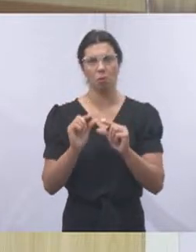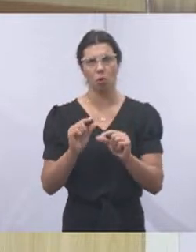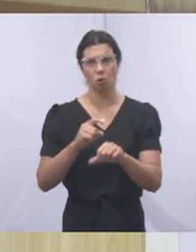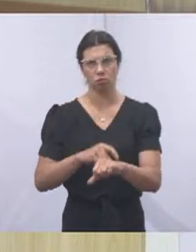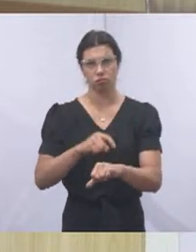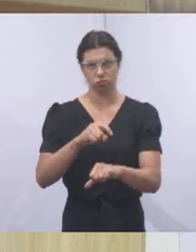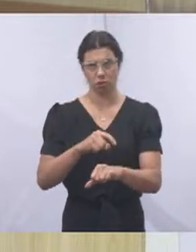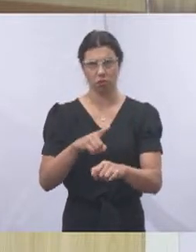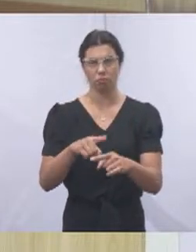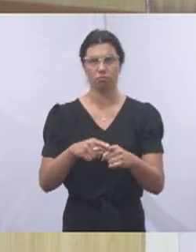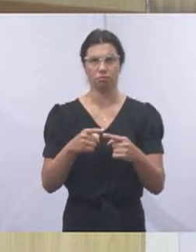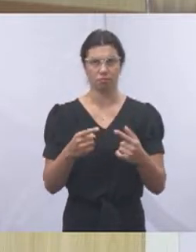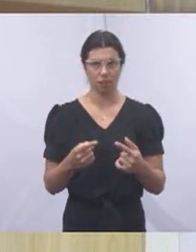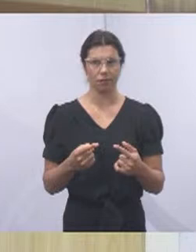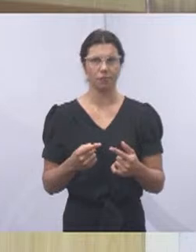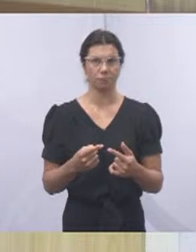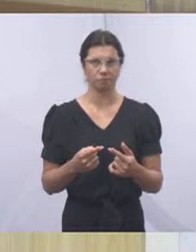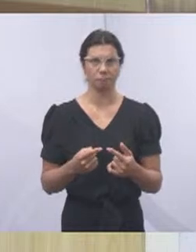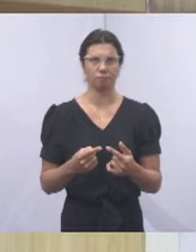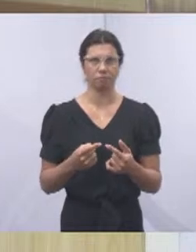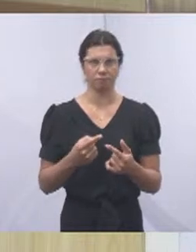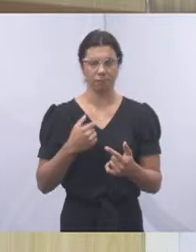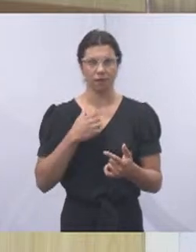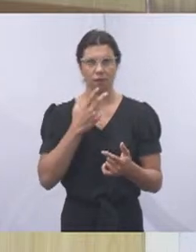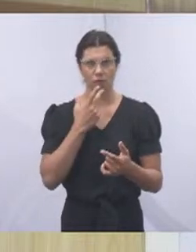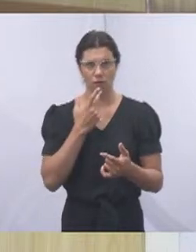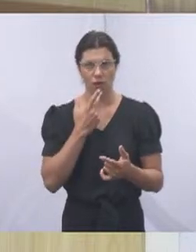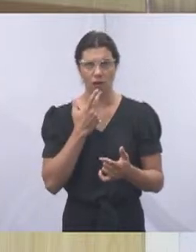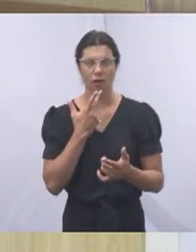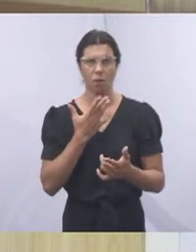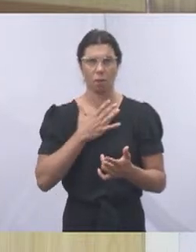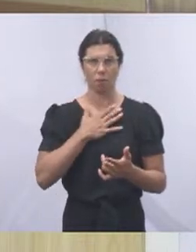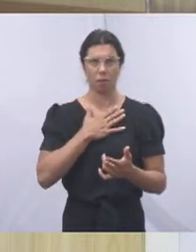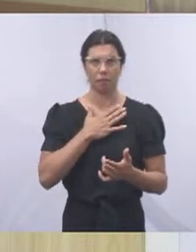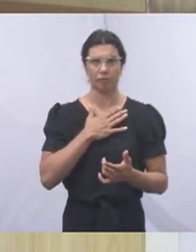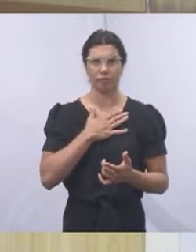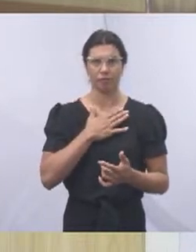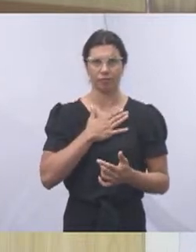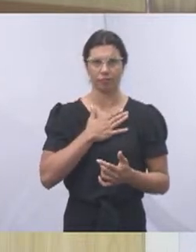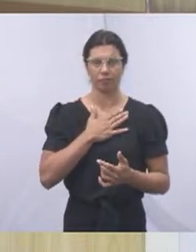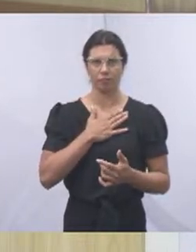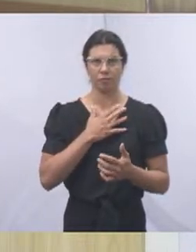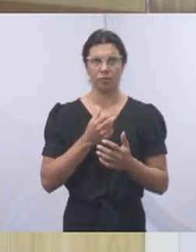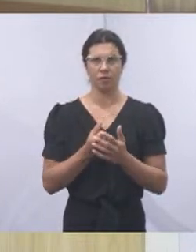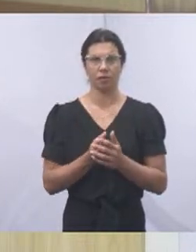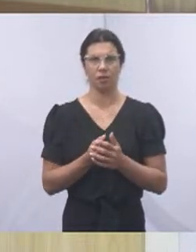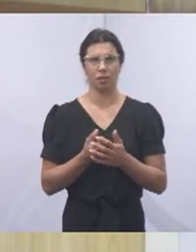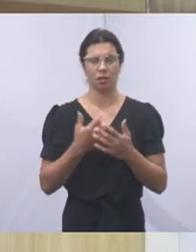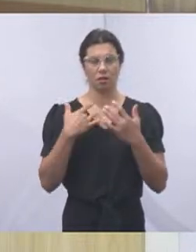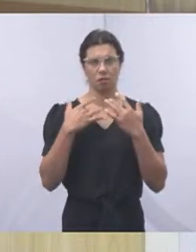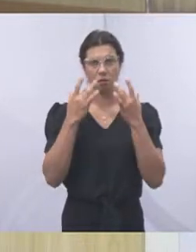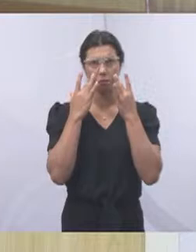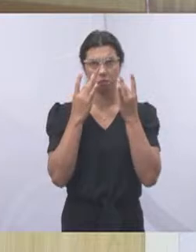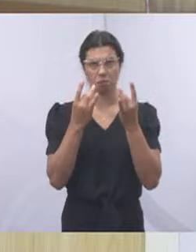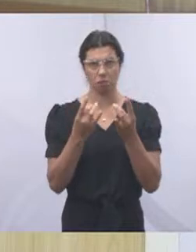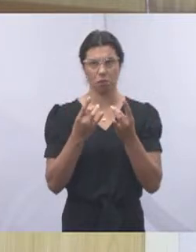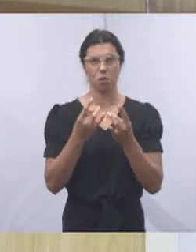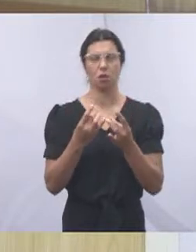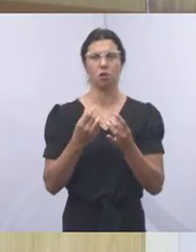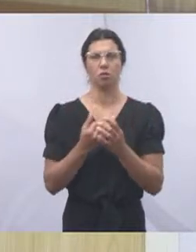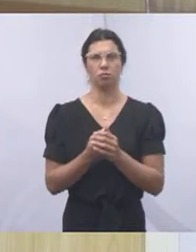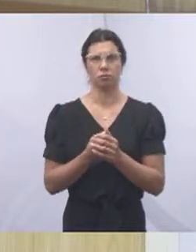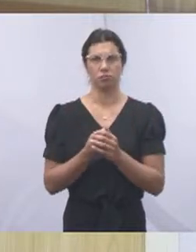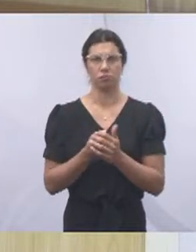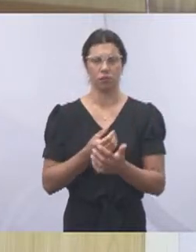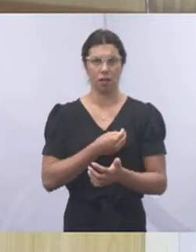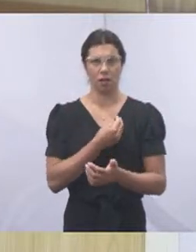tempo. E eu falo por mim, dentre os atributos que me chamou a atenção em Vossa Senhoria,